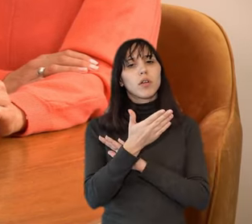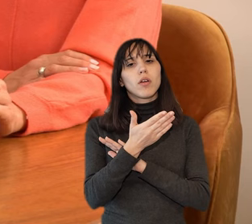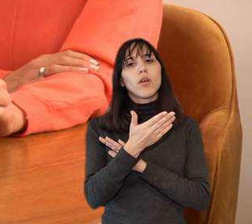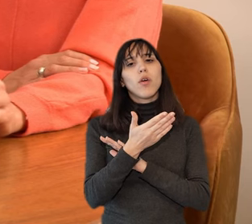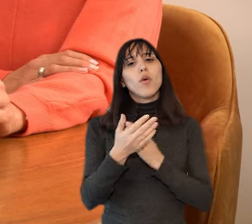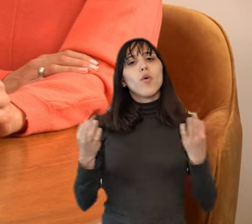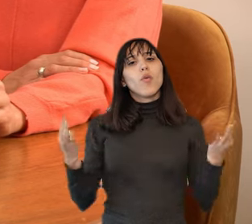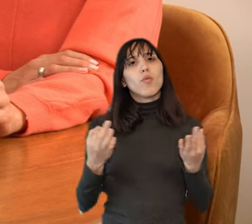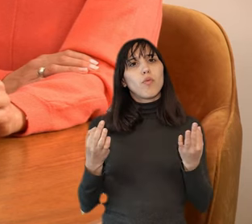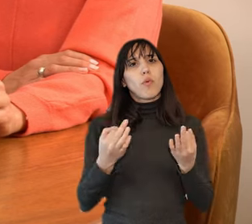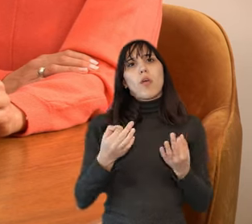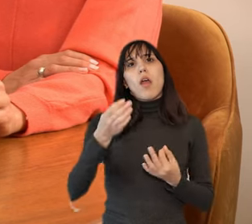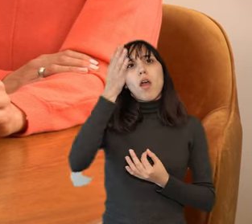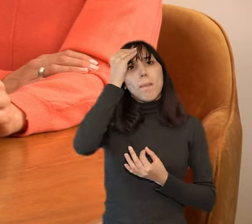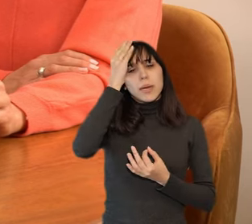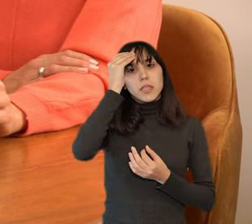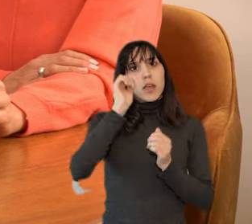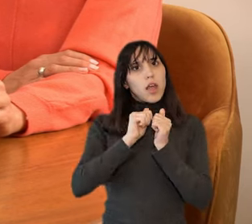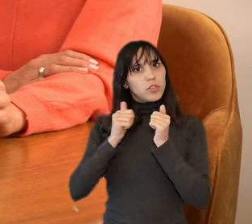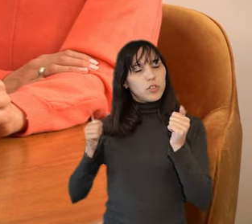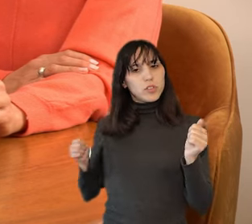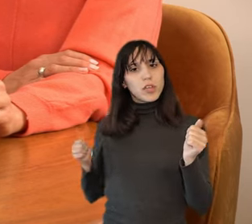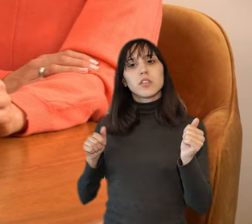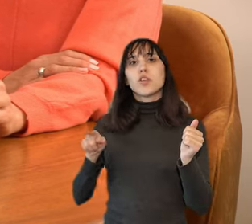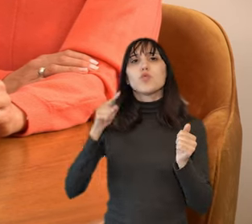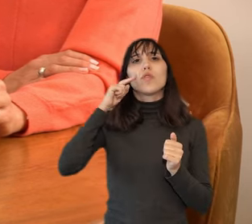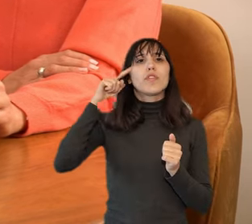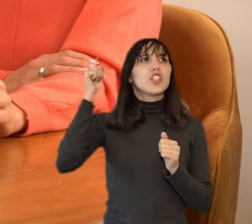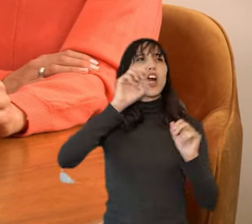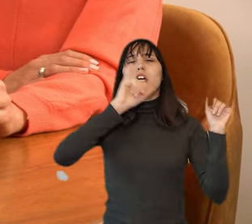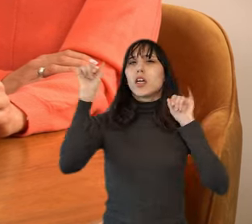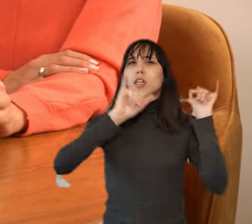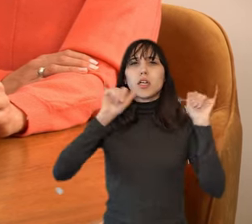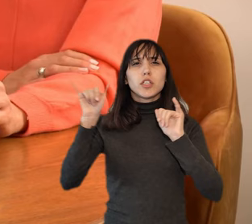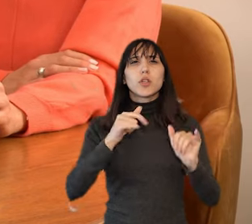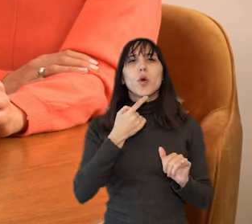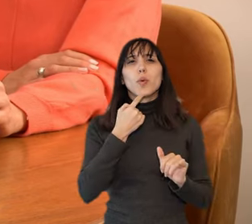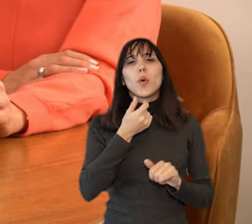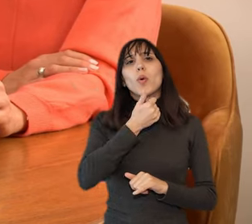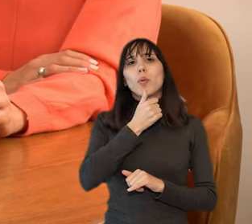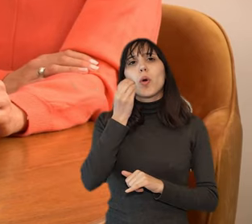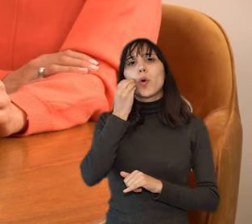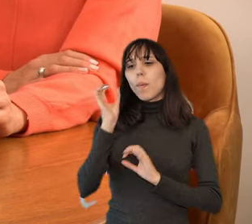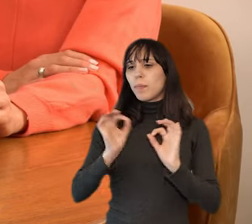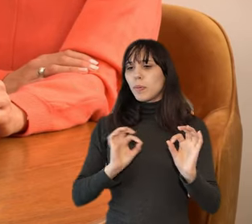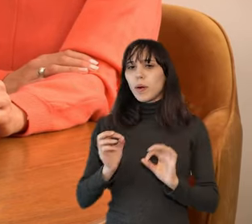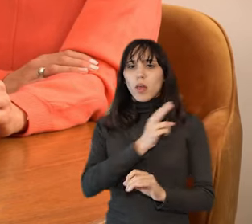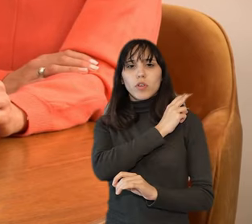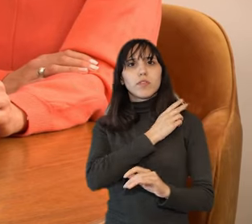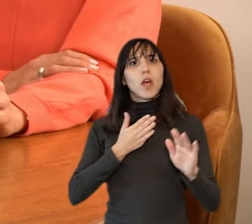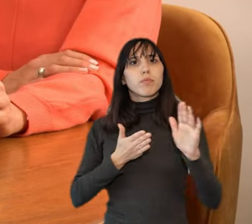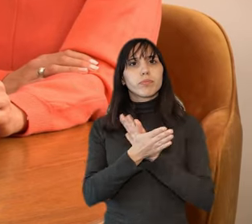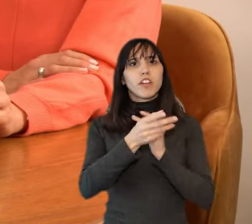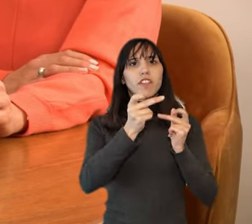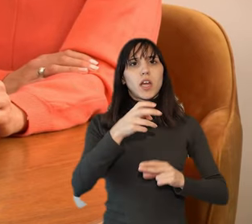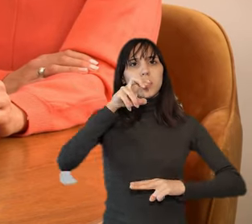um uma aprendizagem à distância F Taste viajar de um lado para o outro está preparado para entrar numa faculdade